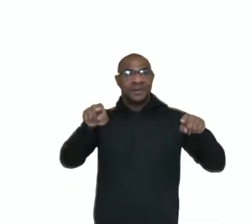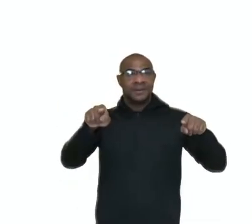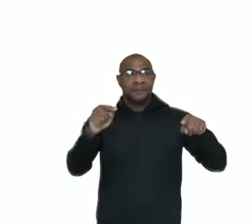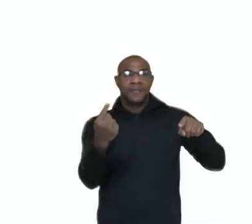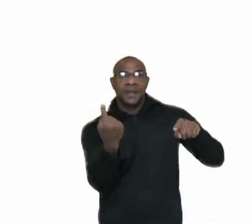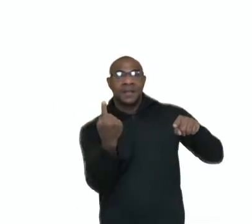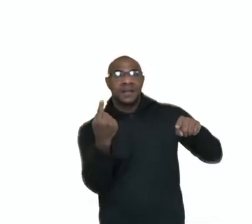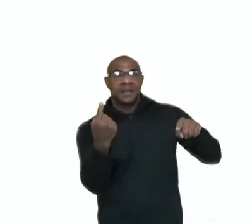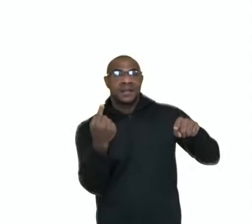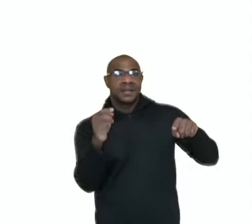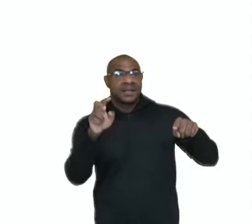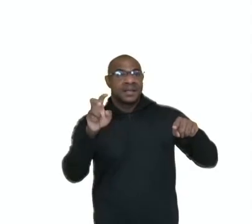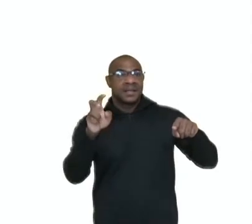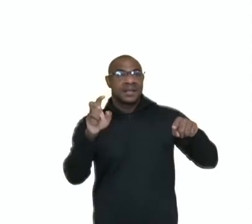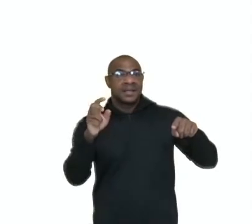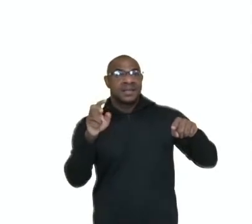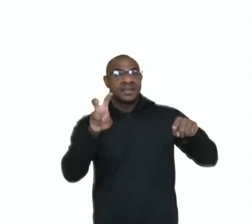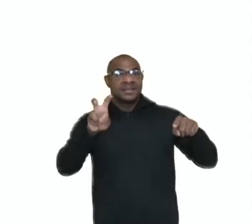é